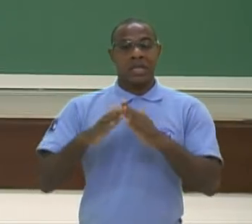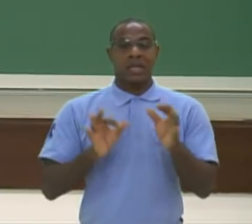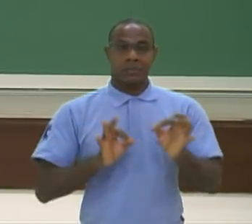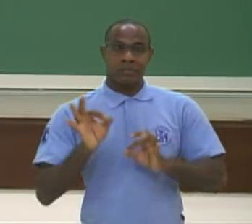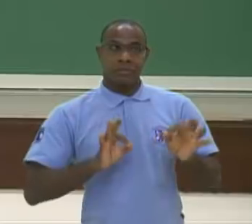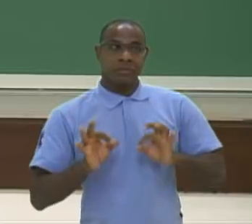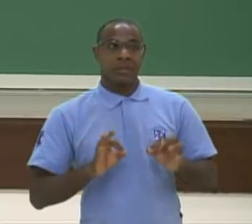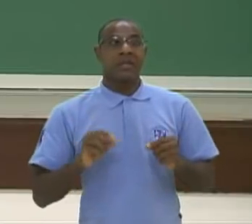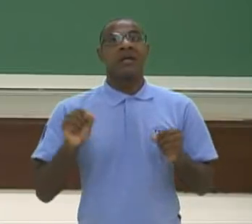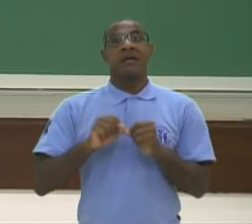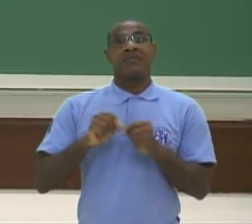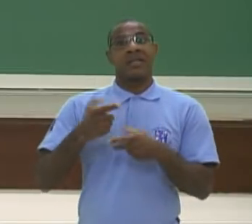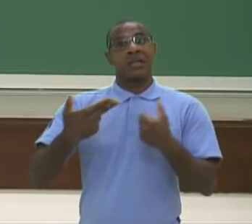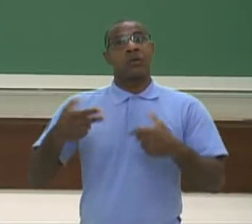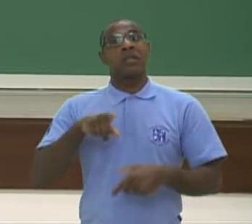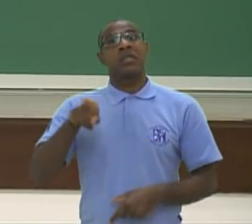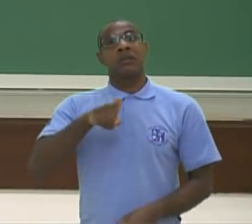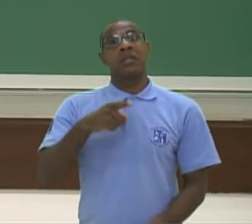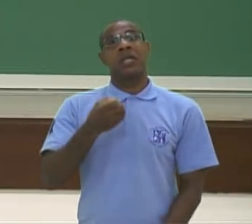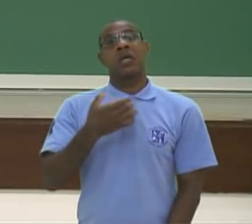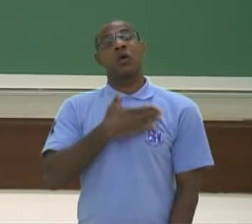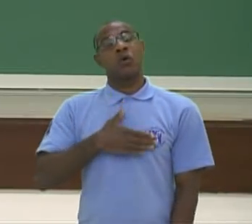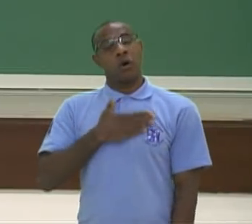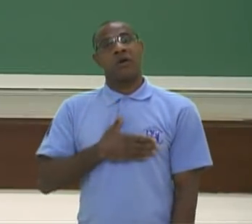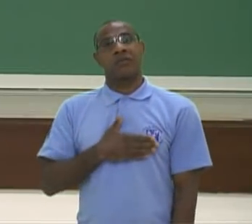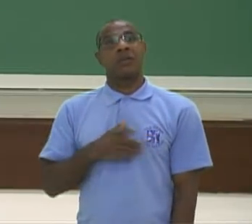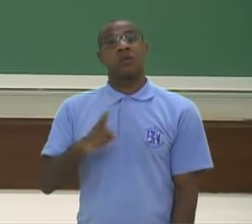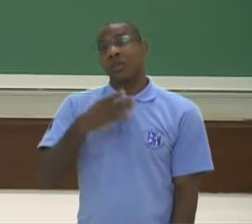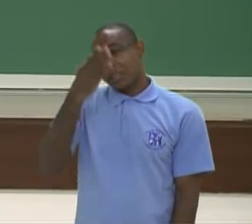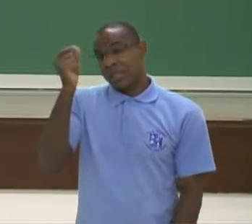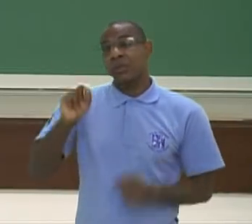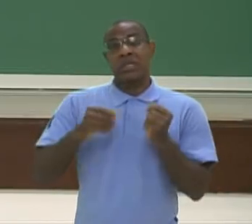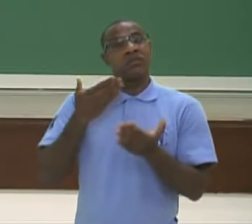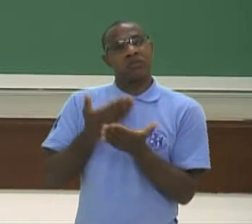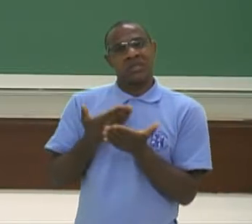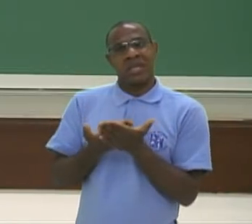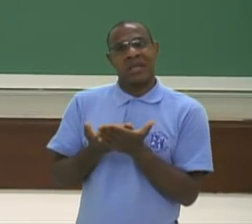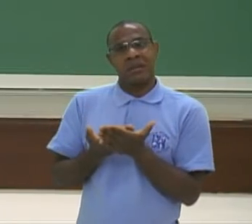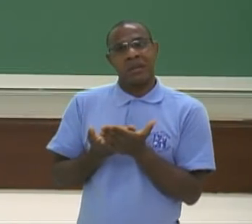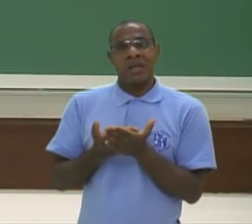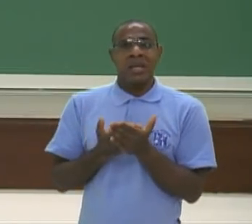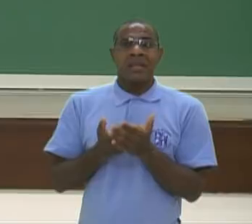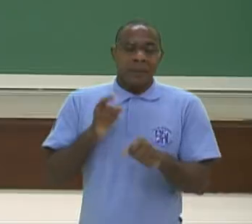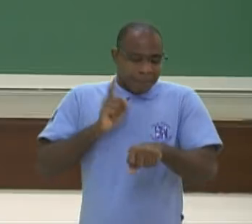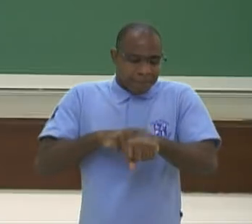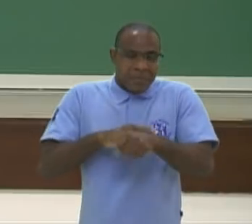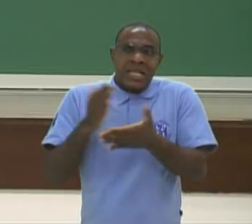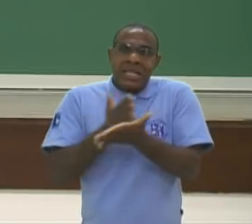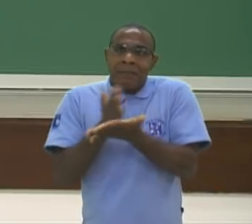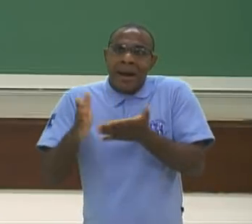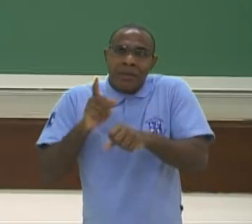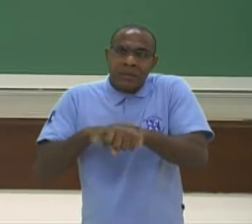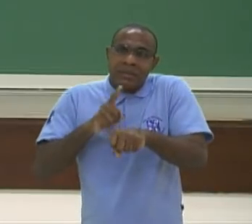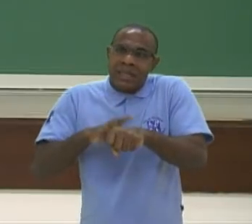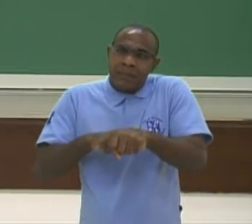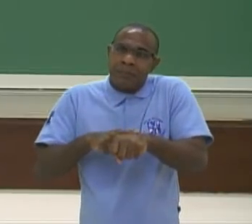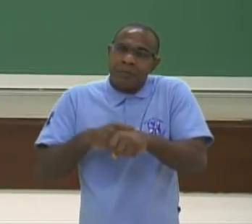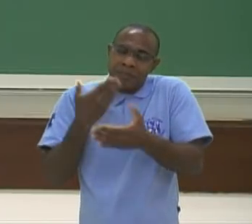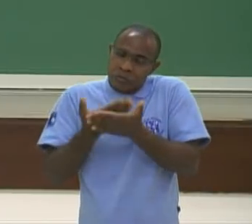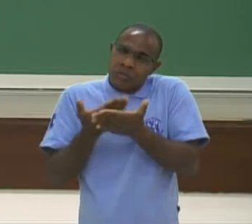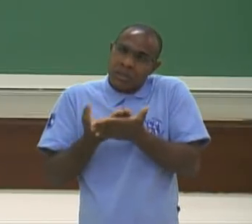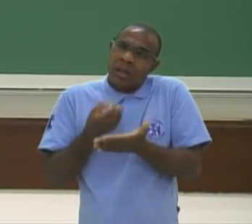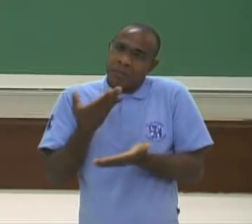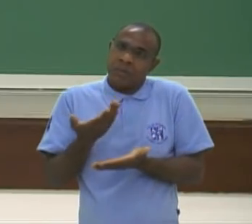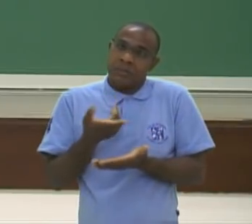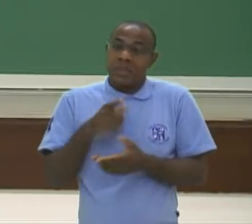e faça as coisas que você gosta, mas não se esqueça de estudar. Dedique um tempinho do seu dia para isso. E você vai ver que lá na frente tudo vai